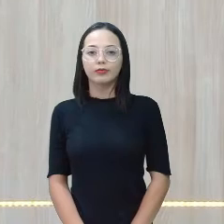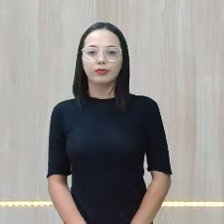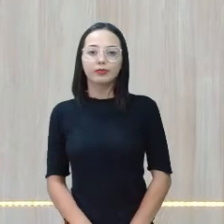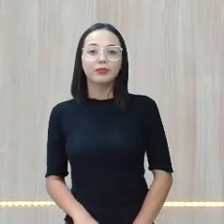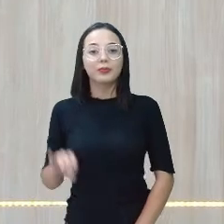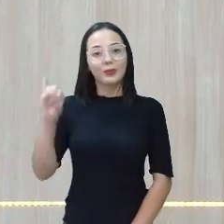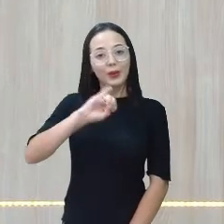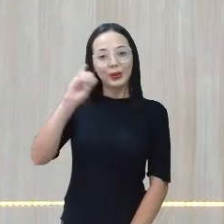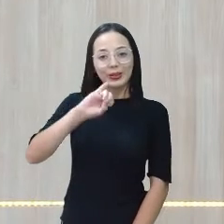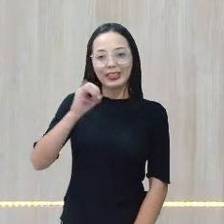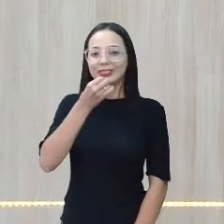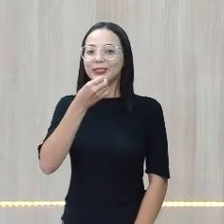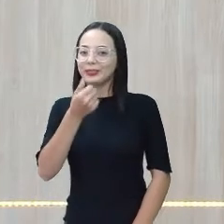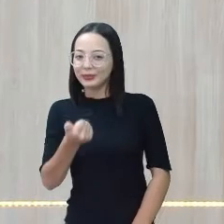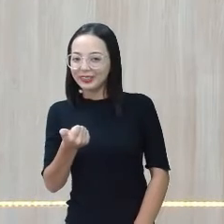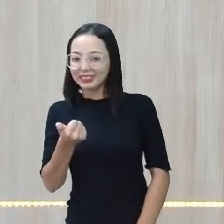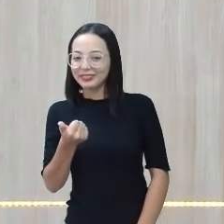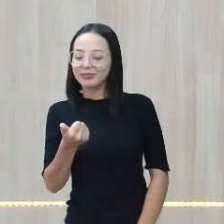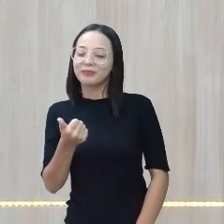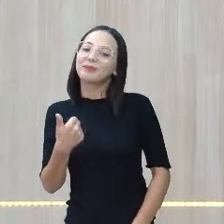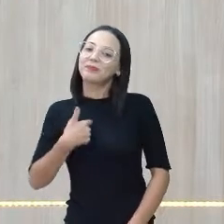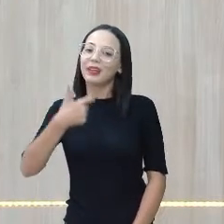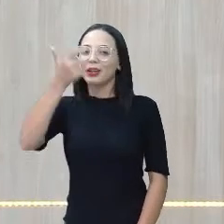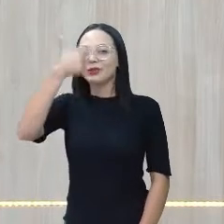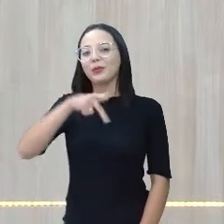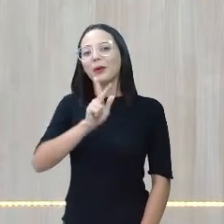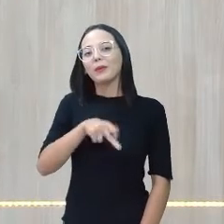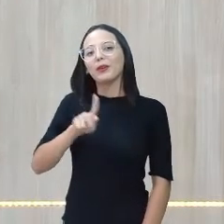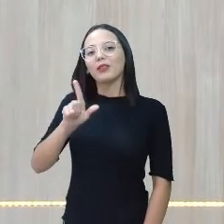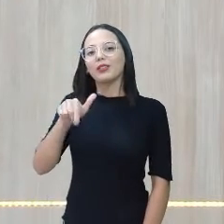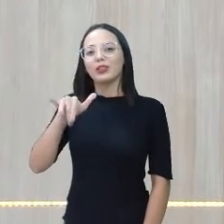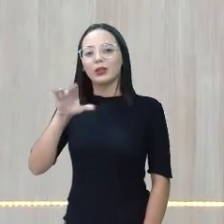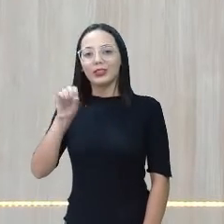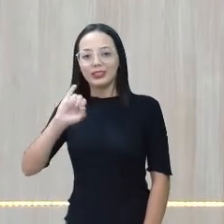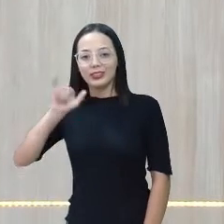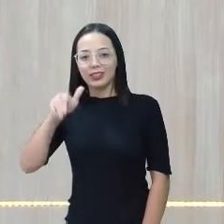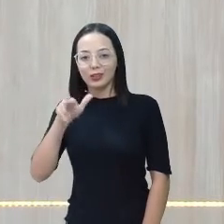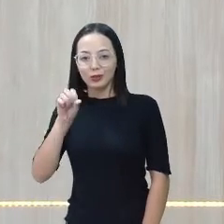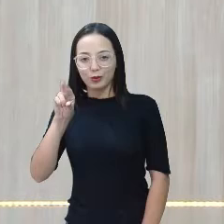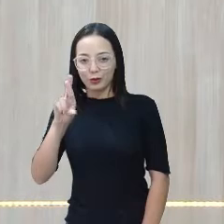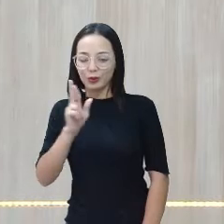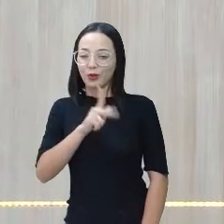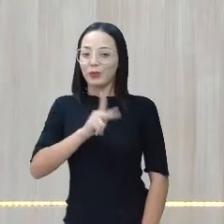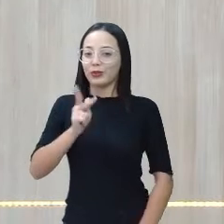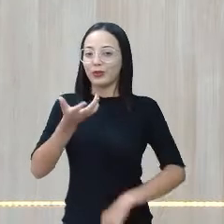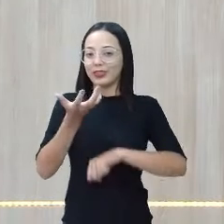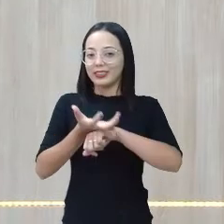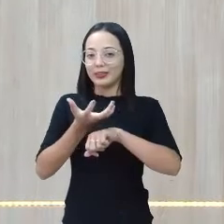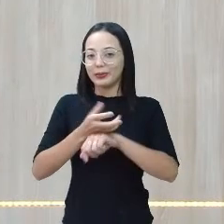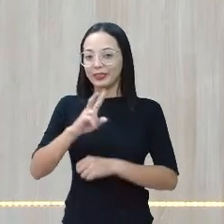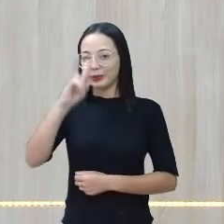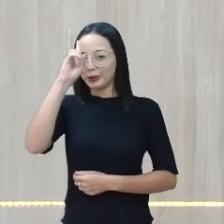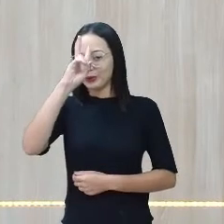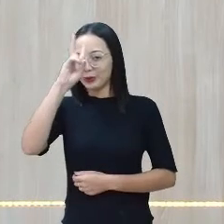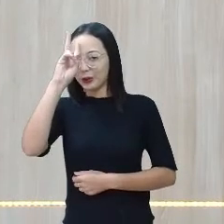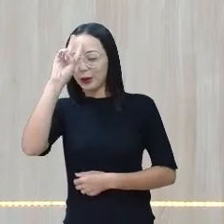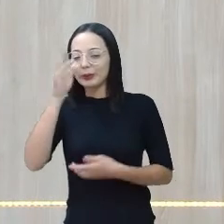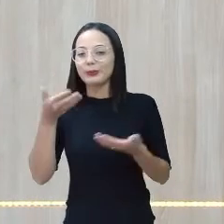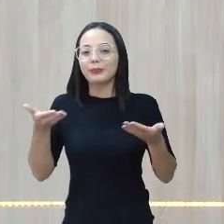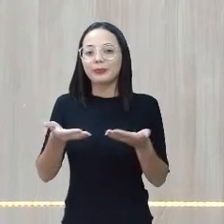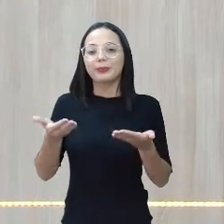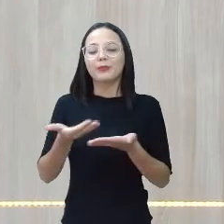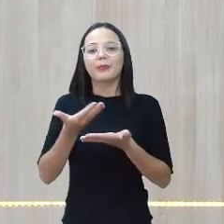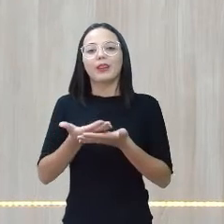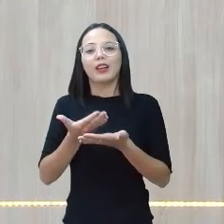Olá pessoal, tudo bom com vocês? Eu sou o professor Luciano Júnior, professor de História. Nós vamos para mais uma